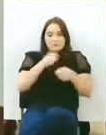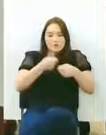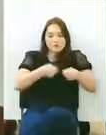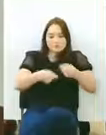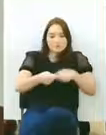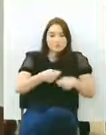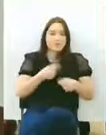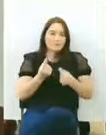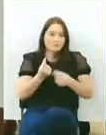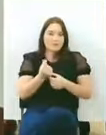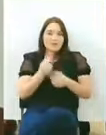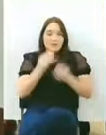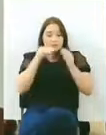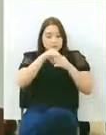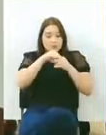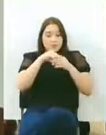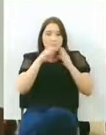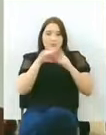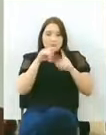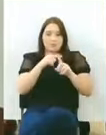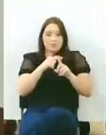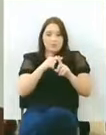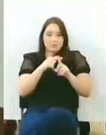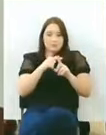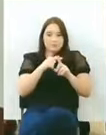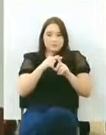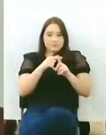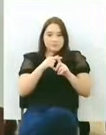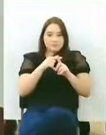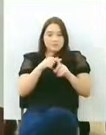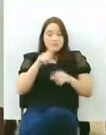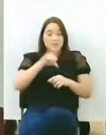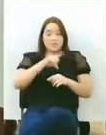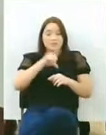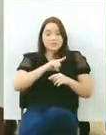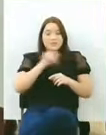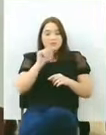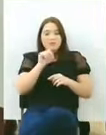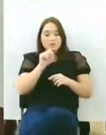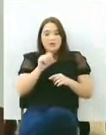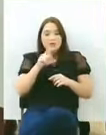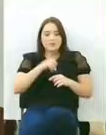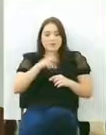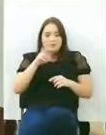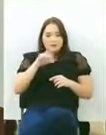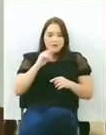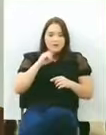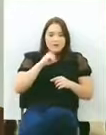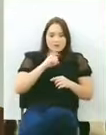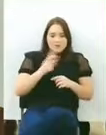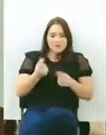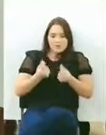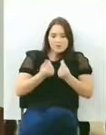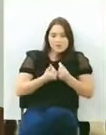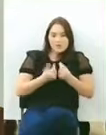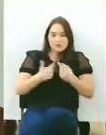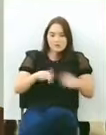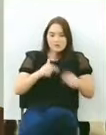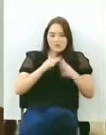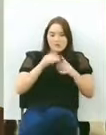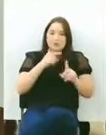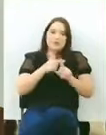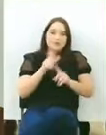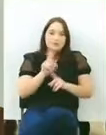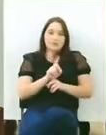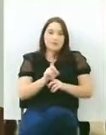igreja. Eles devem ser motivados a trabalhar na igreja, não por qualquer lucro que porventura possam vir